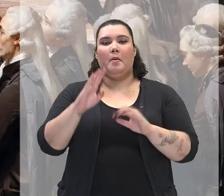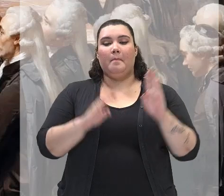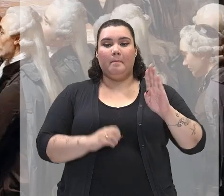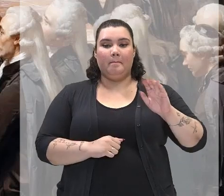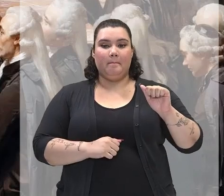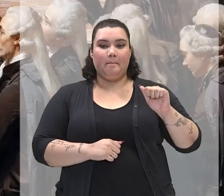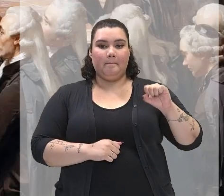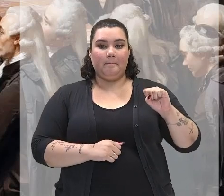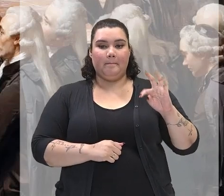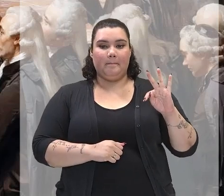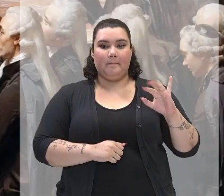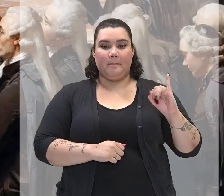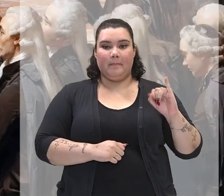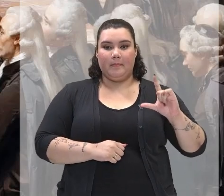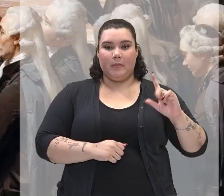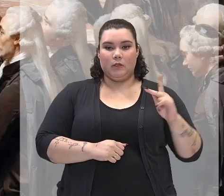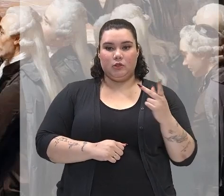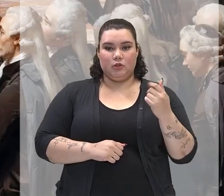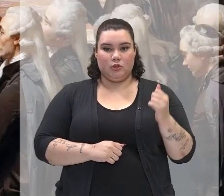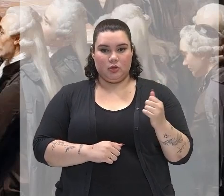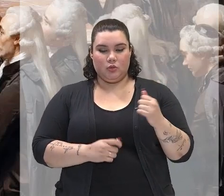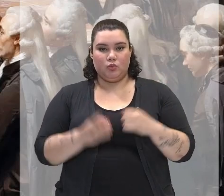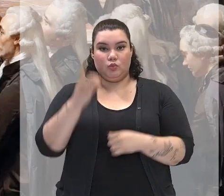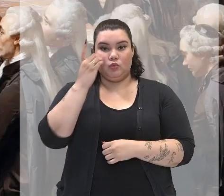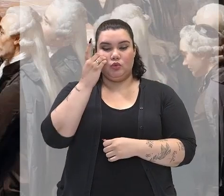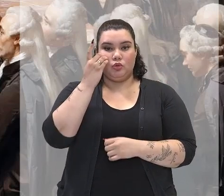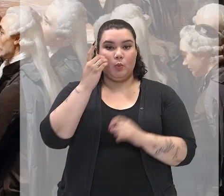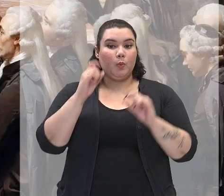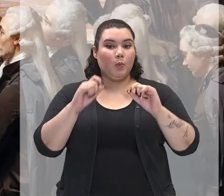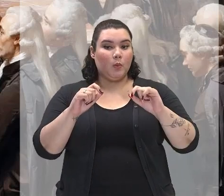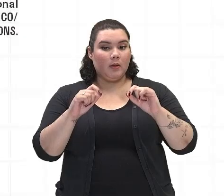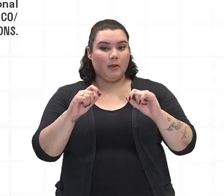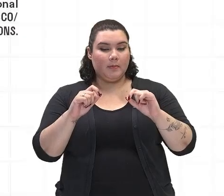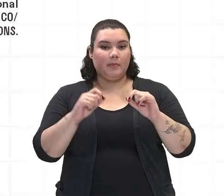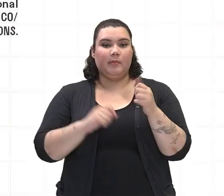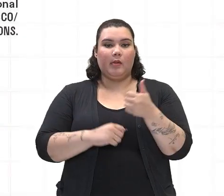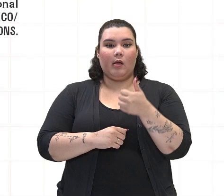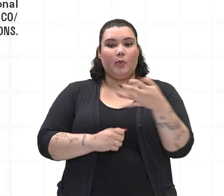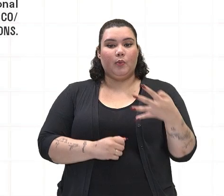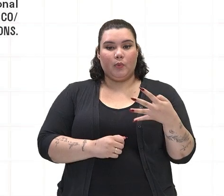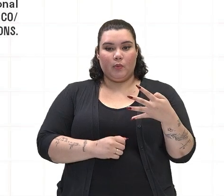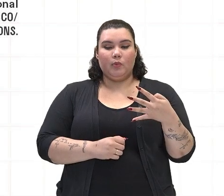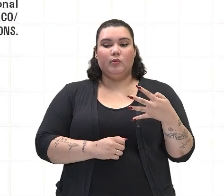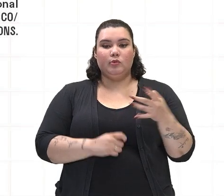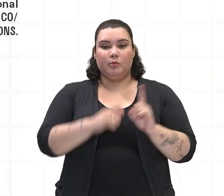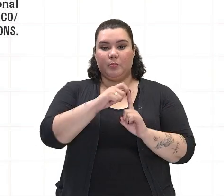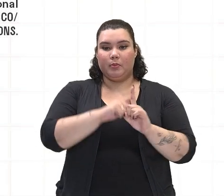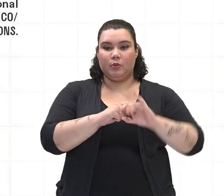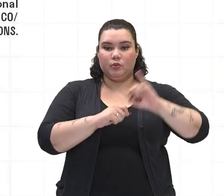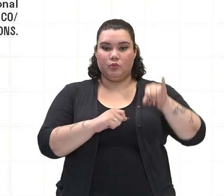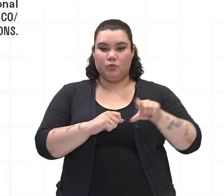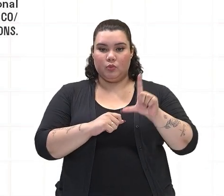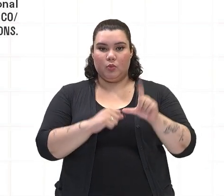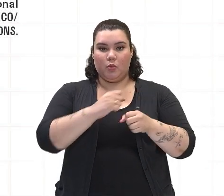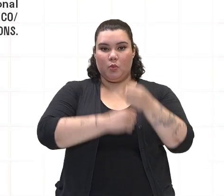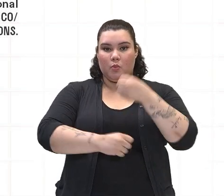de 1789. Então vamos verificar um pouco a respeito da queda da Bastilha? Então, em 14 de